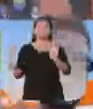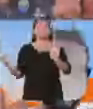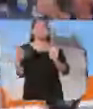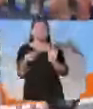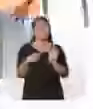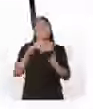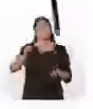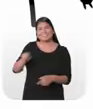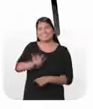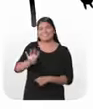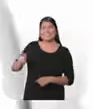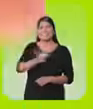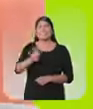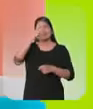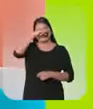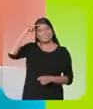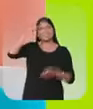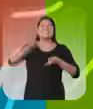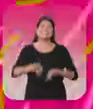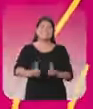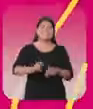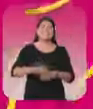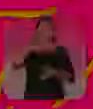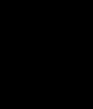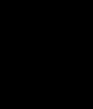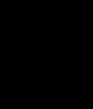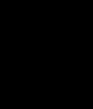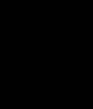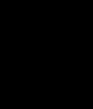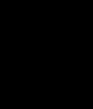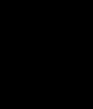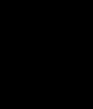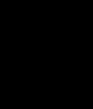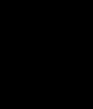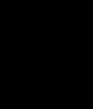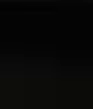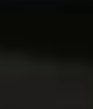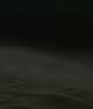é 4 pra cá. Aperta o 44 pro Wilson continuar.